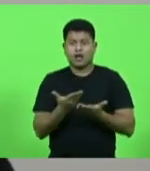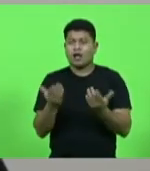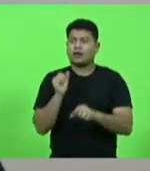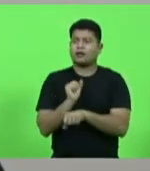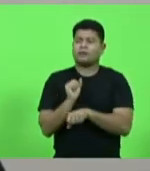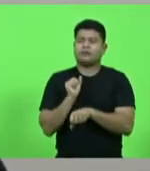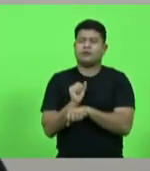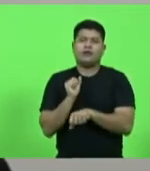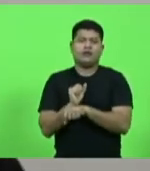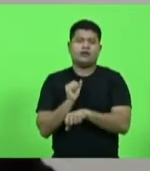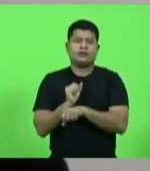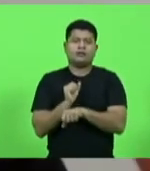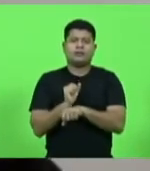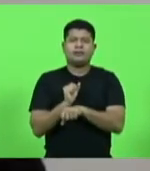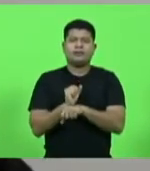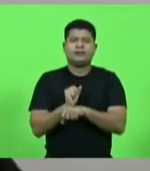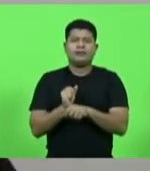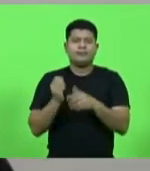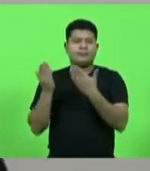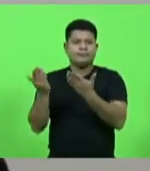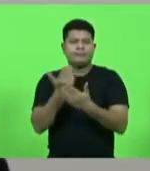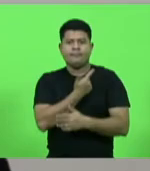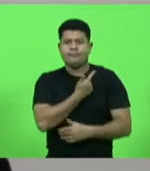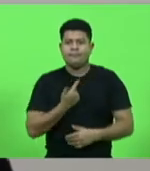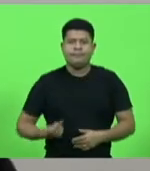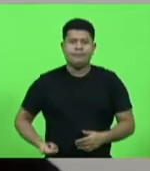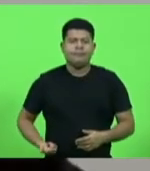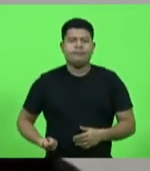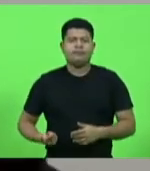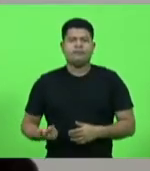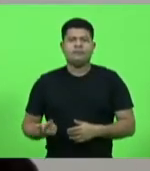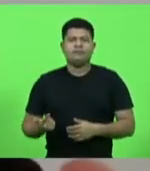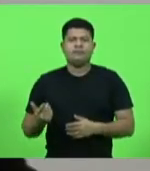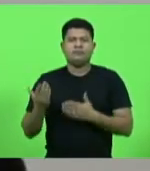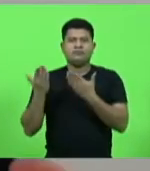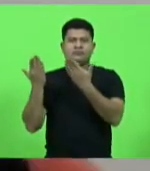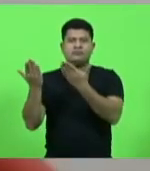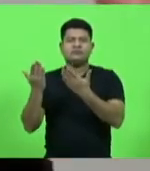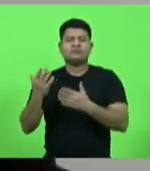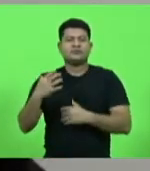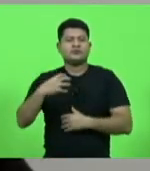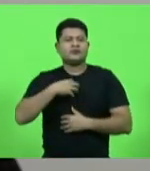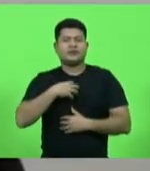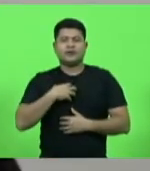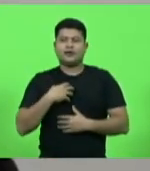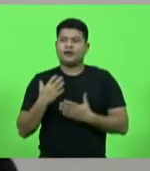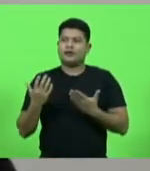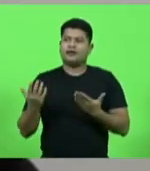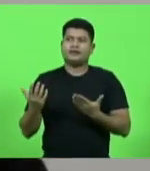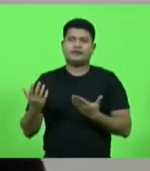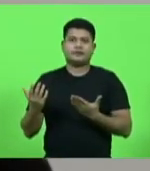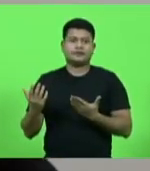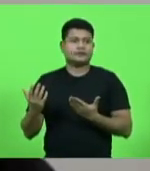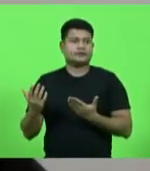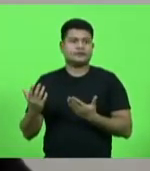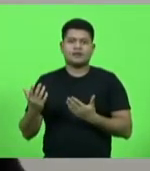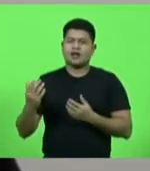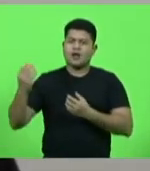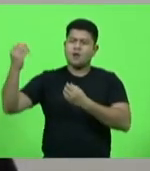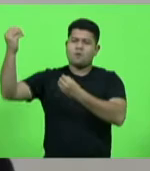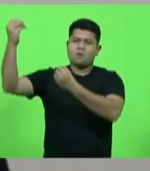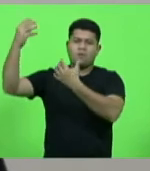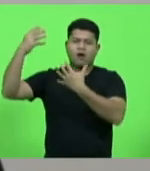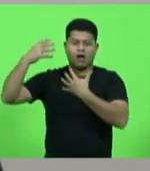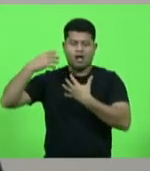cruzados que o governo sinta alguma inspiração do alto e venha realizar a